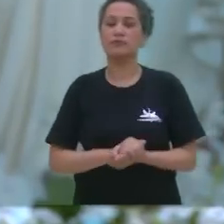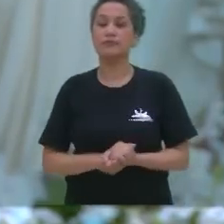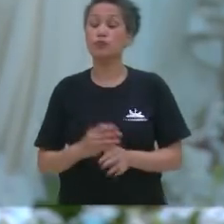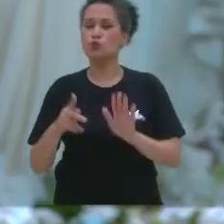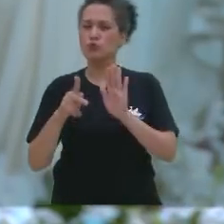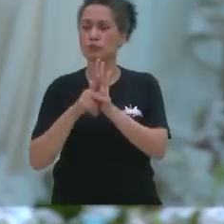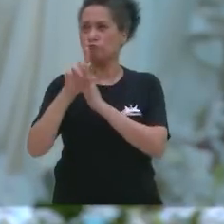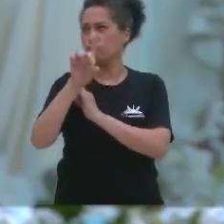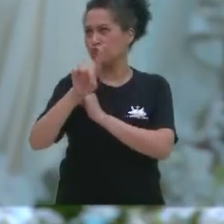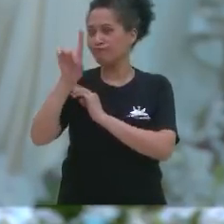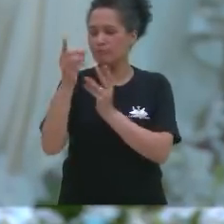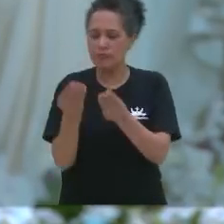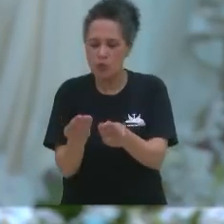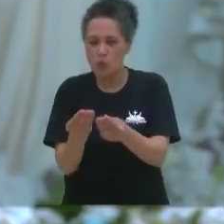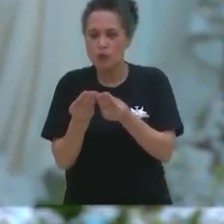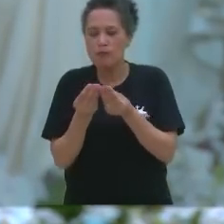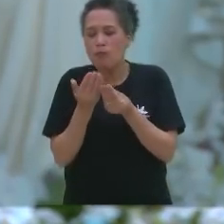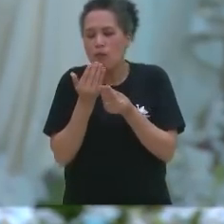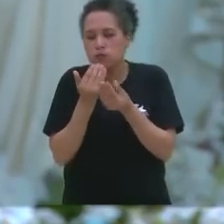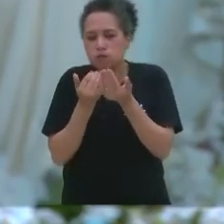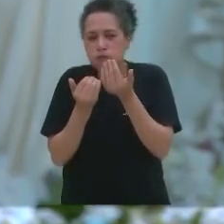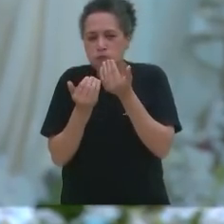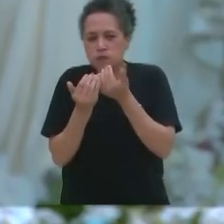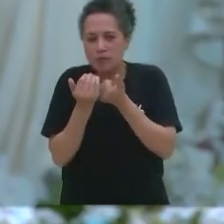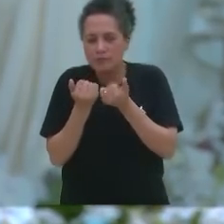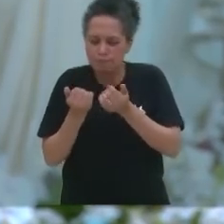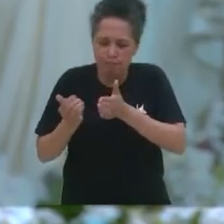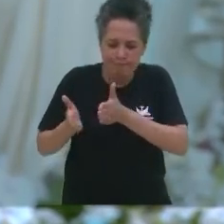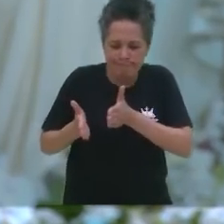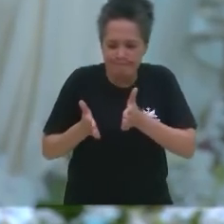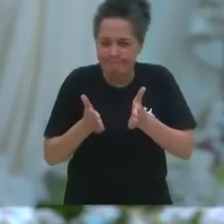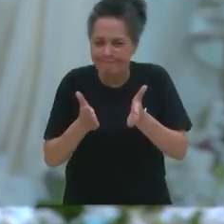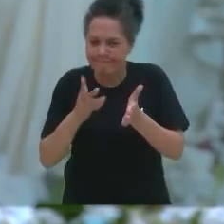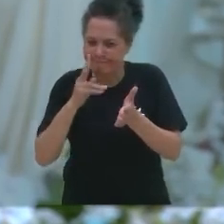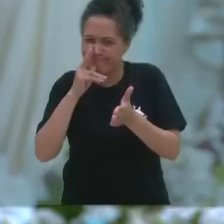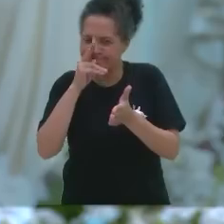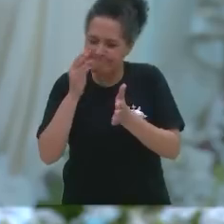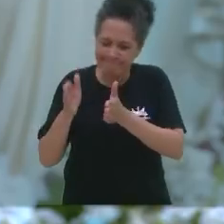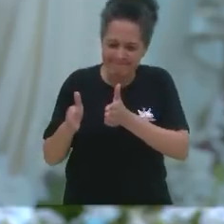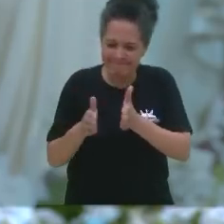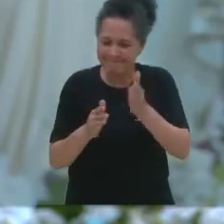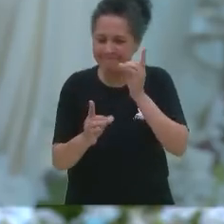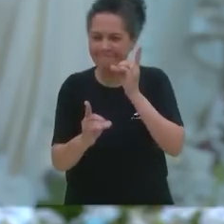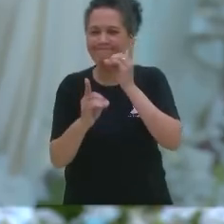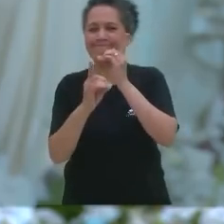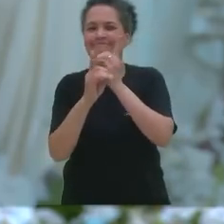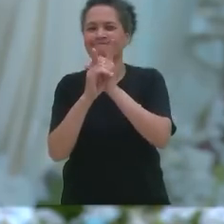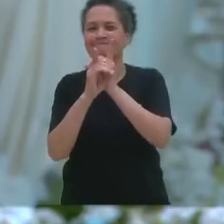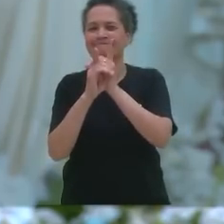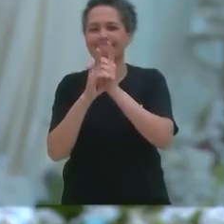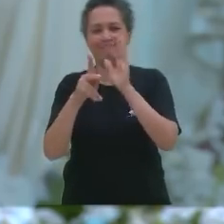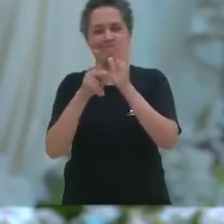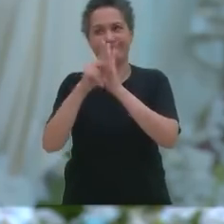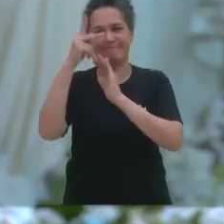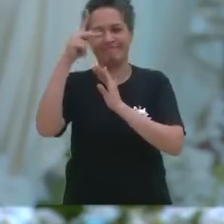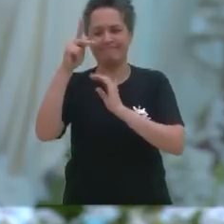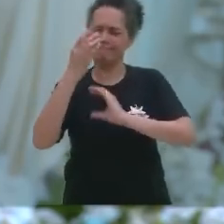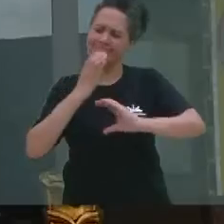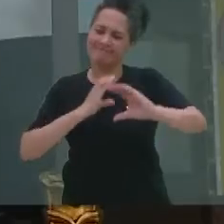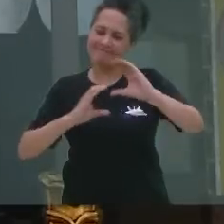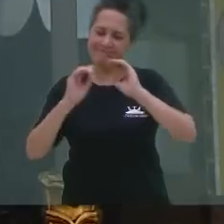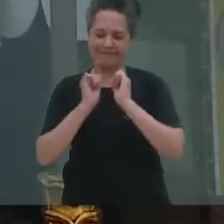oferece o alimento que nos revigora na caminhada ao encontro definitivo com Ele.